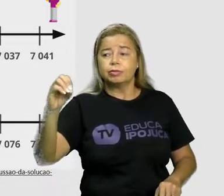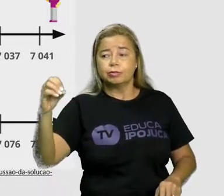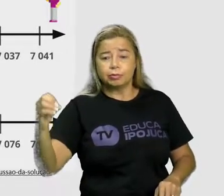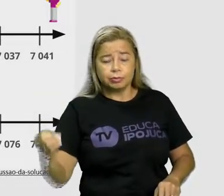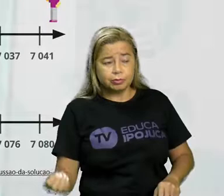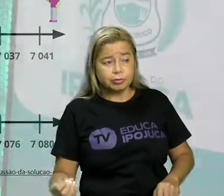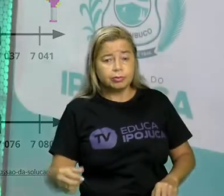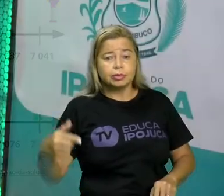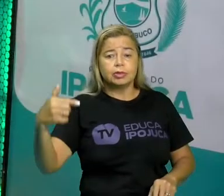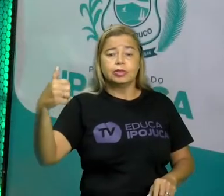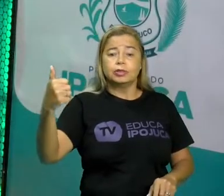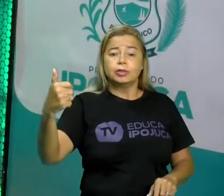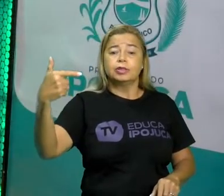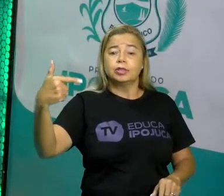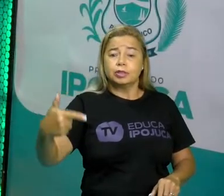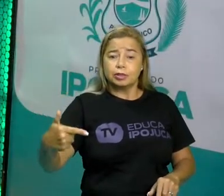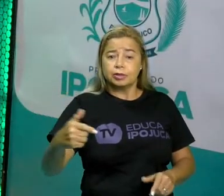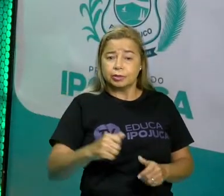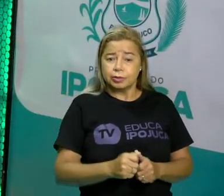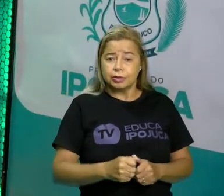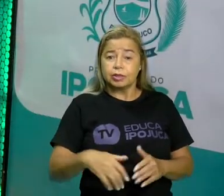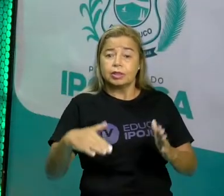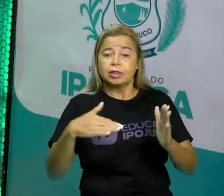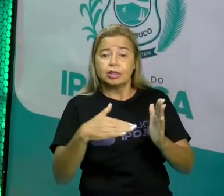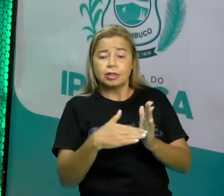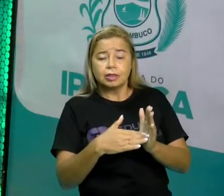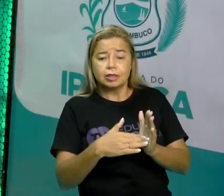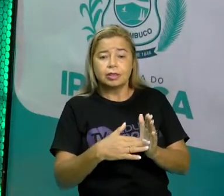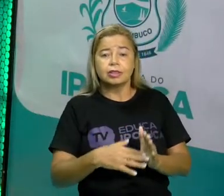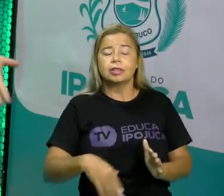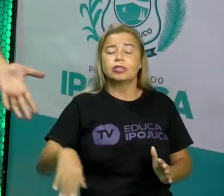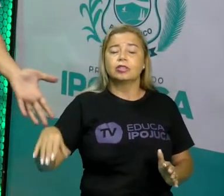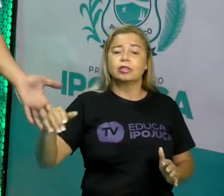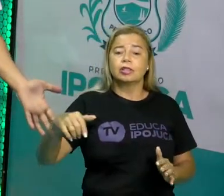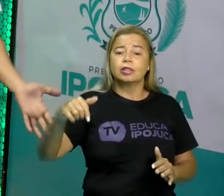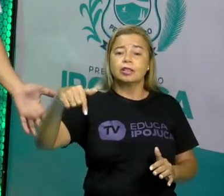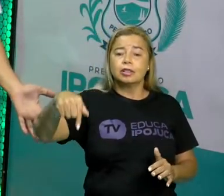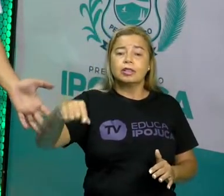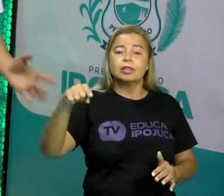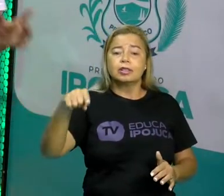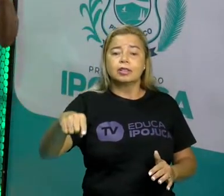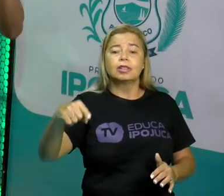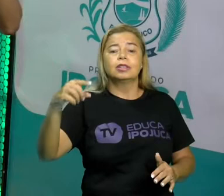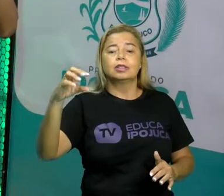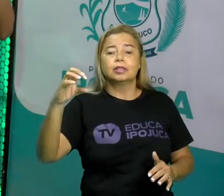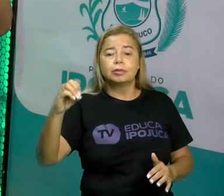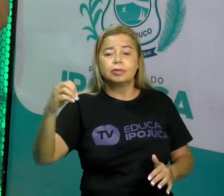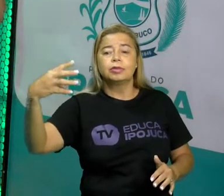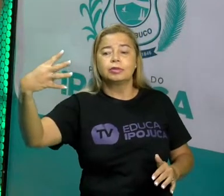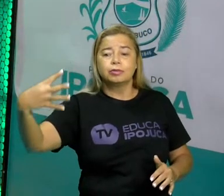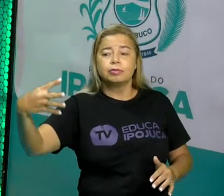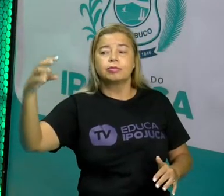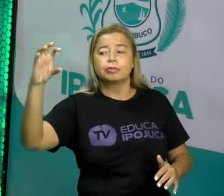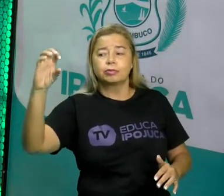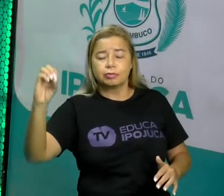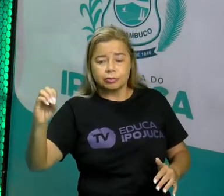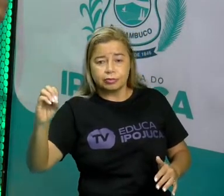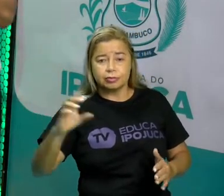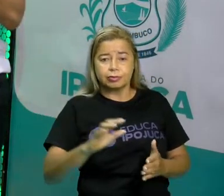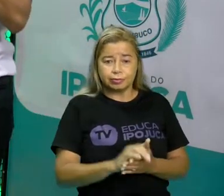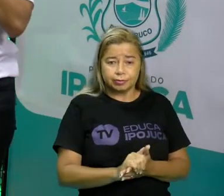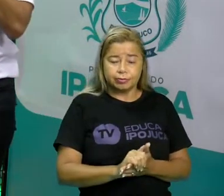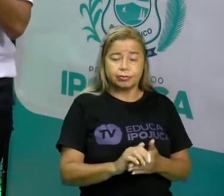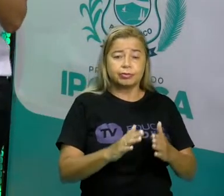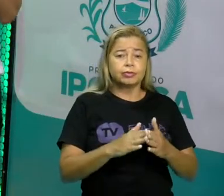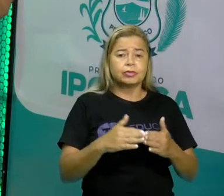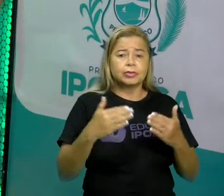36, 40. Por quê? 10 vezes 4, 40. Como isso a gente vai